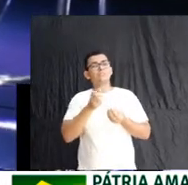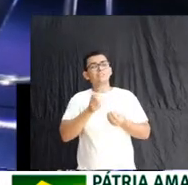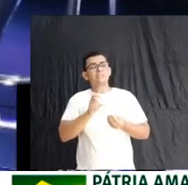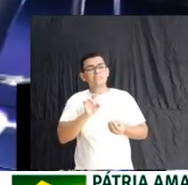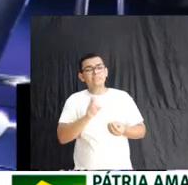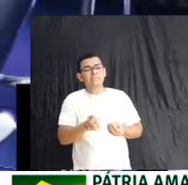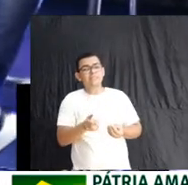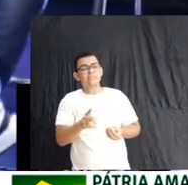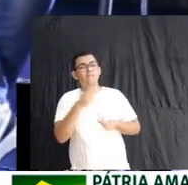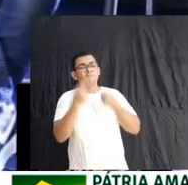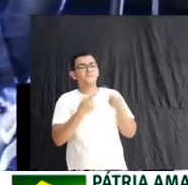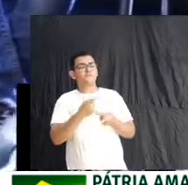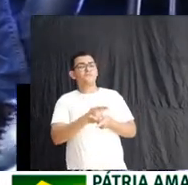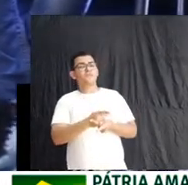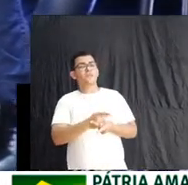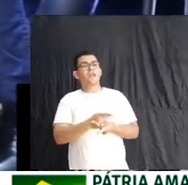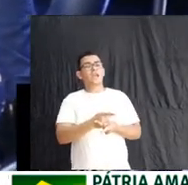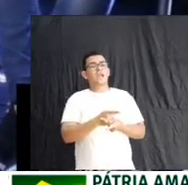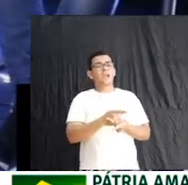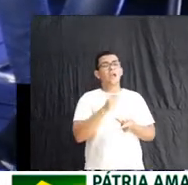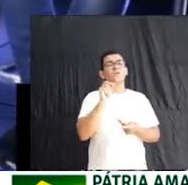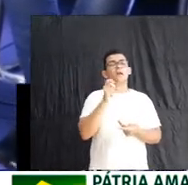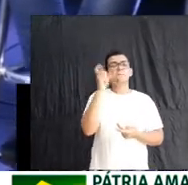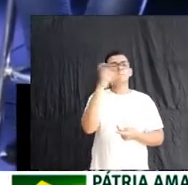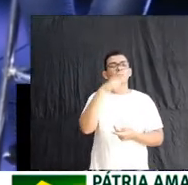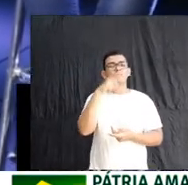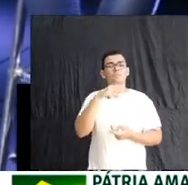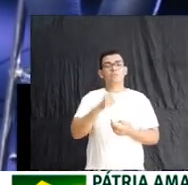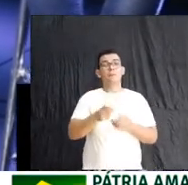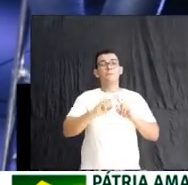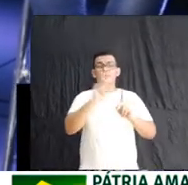E é isso aí,